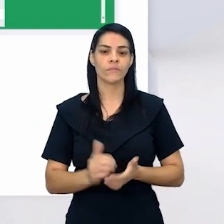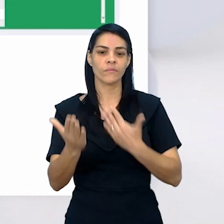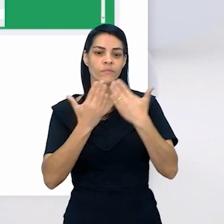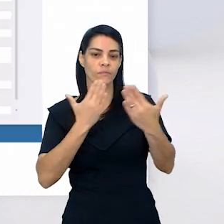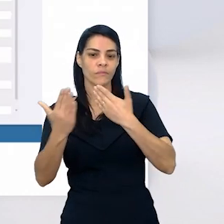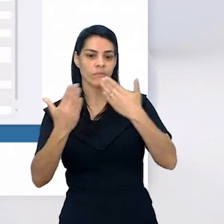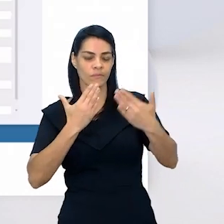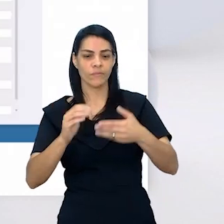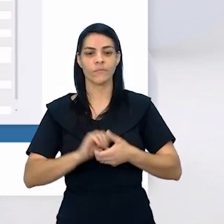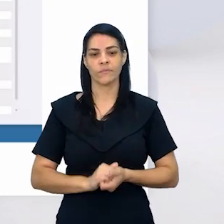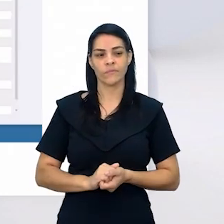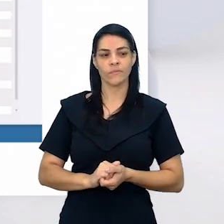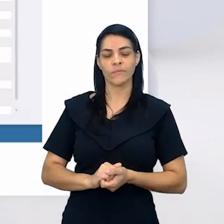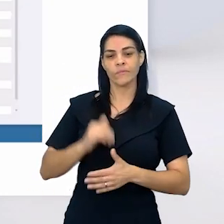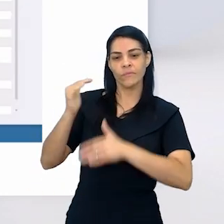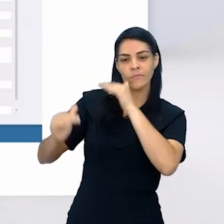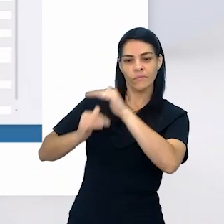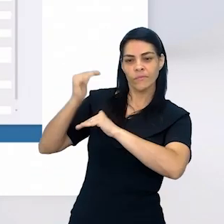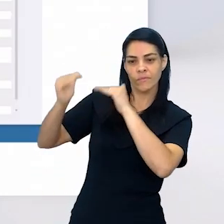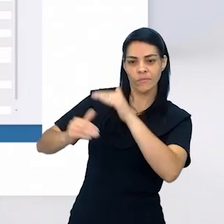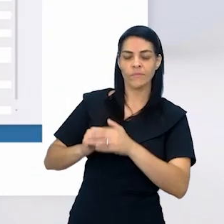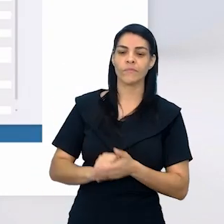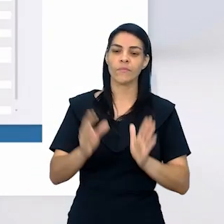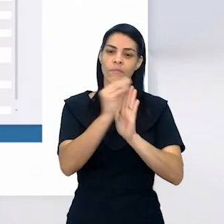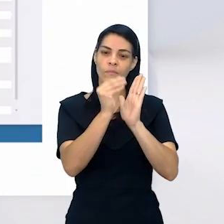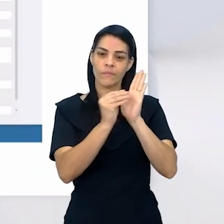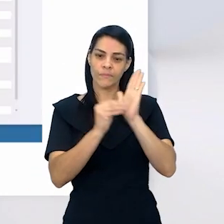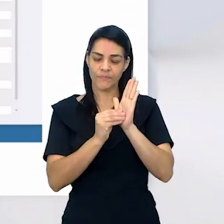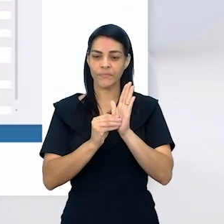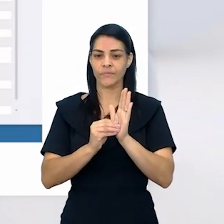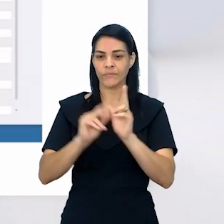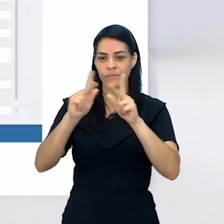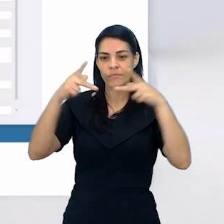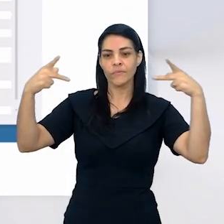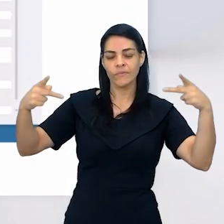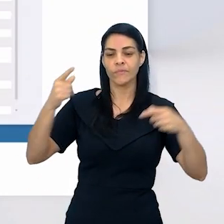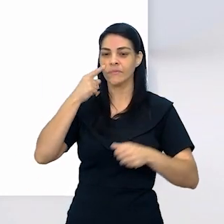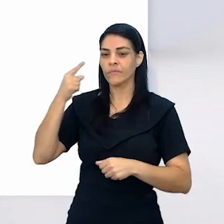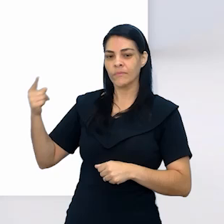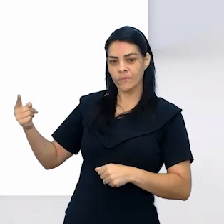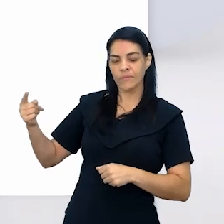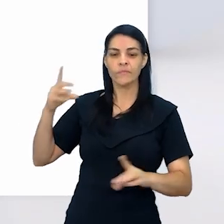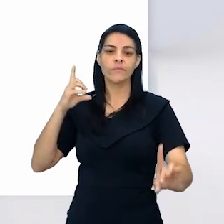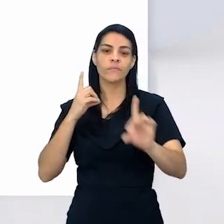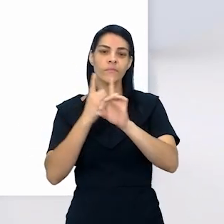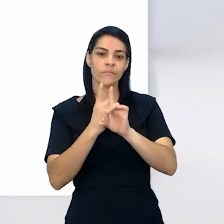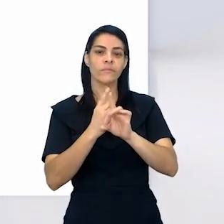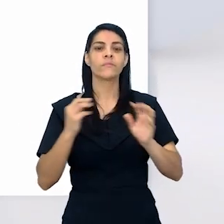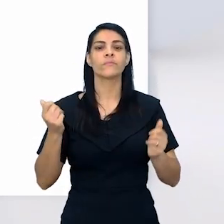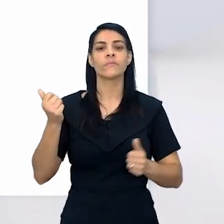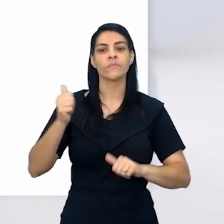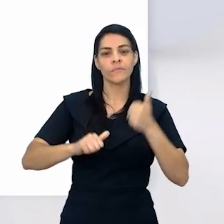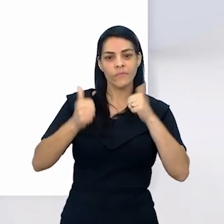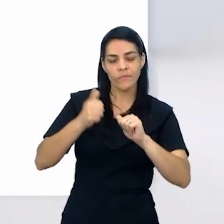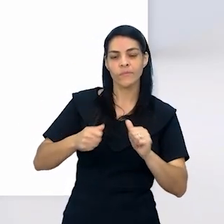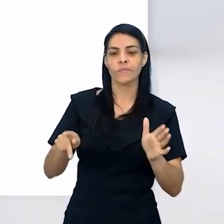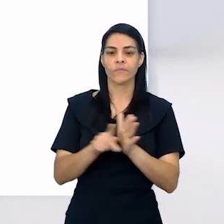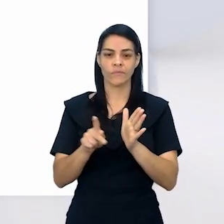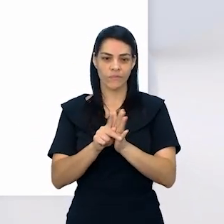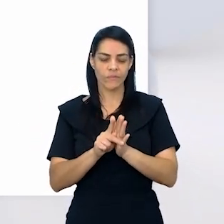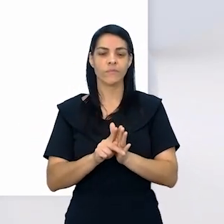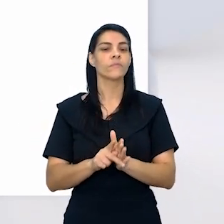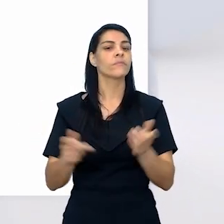no desempenho por conteúdo clique no link da questão ali serão encontrados A análise da questão